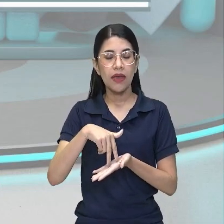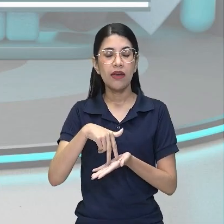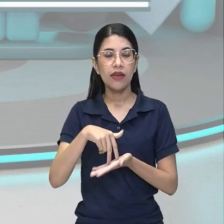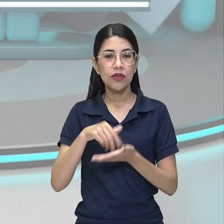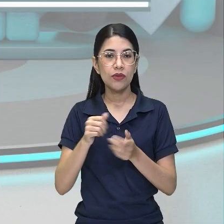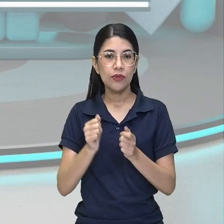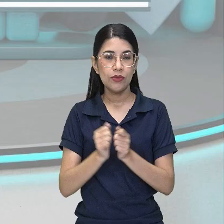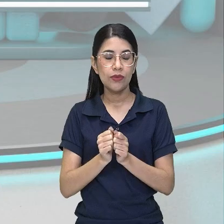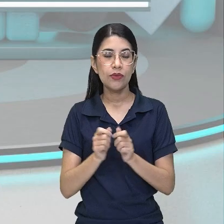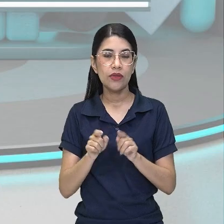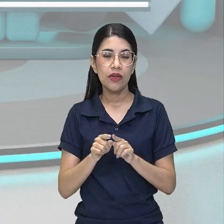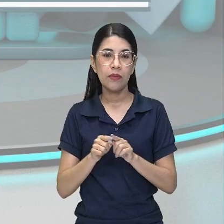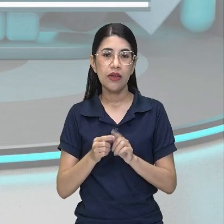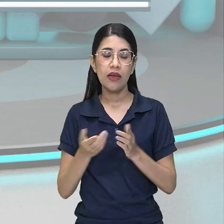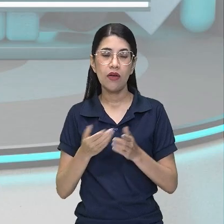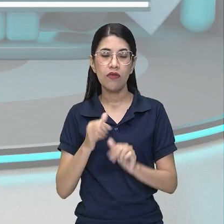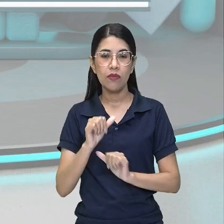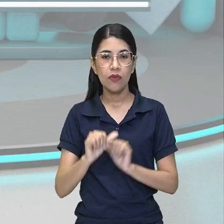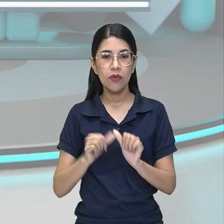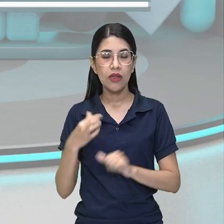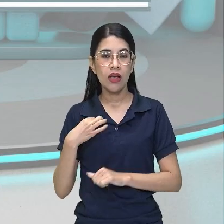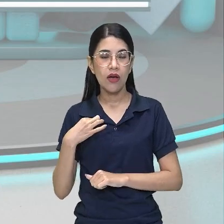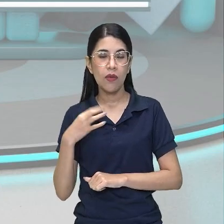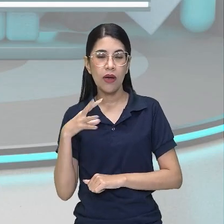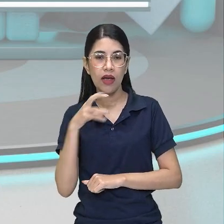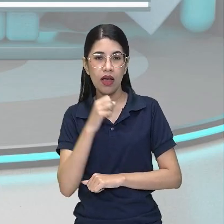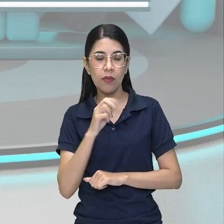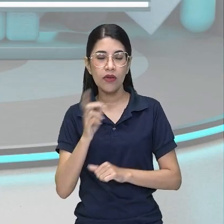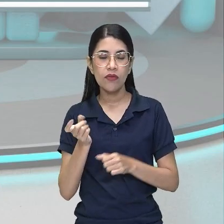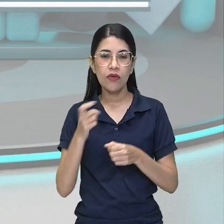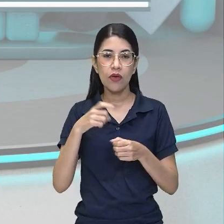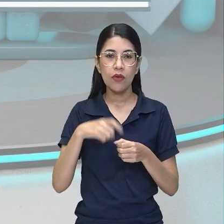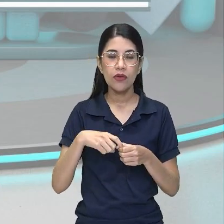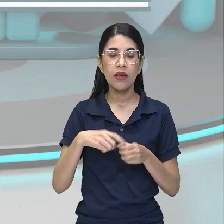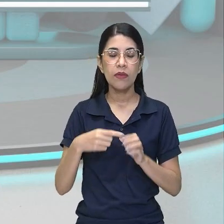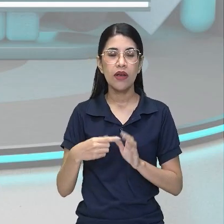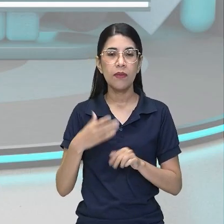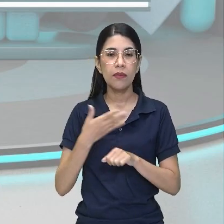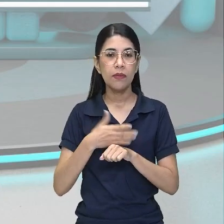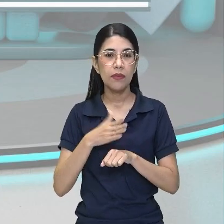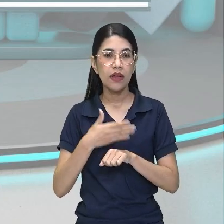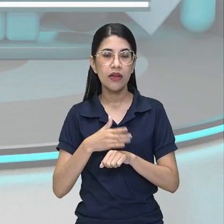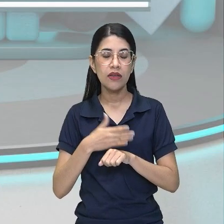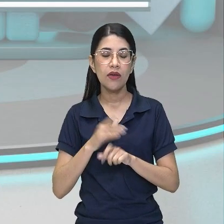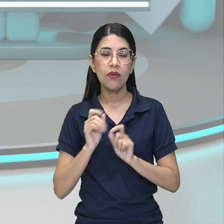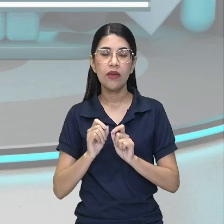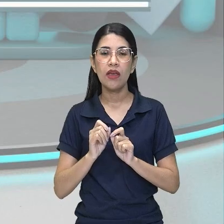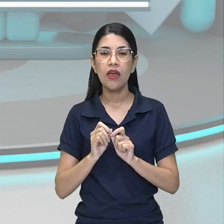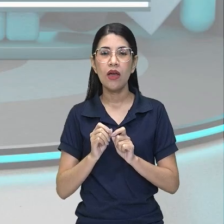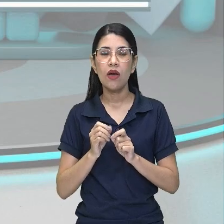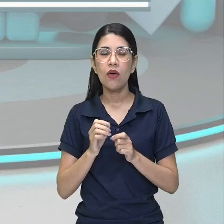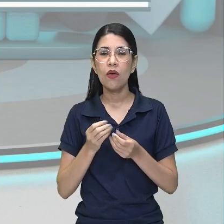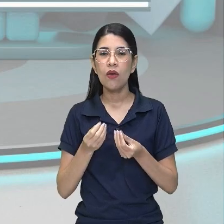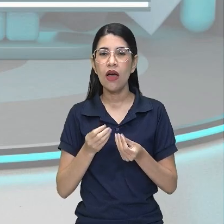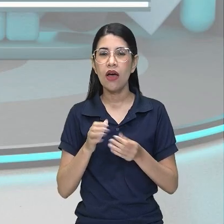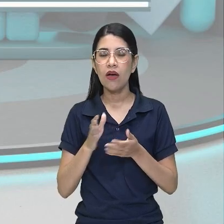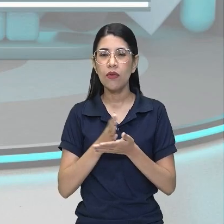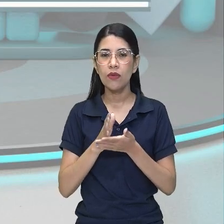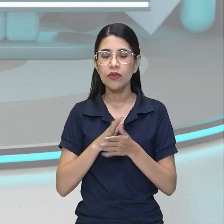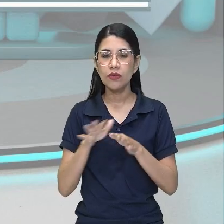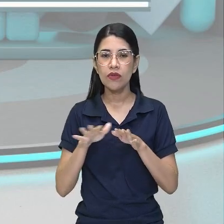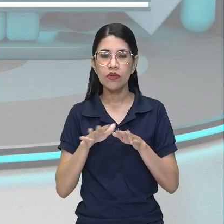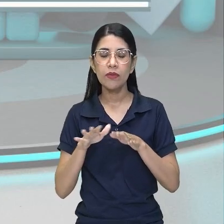comigo, né, que eu vou trocar de roupa rapidinho e vou voltar com vocês para fazer aqui uma pequena sessão, né,